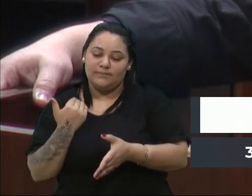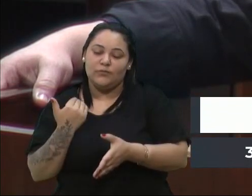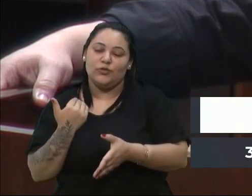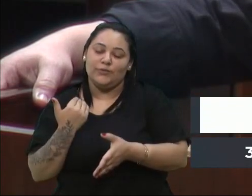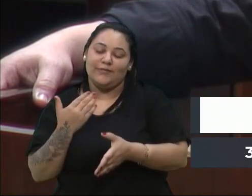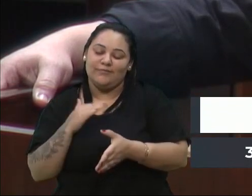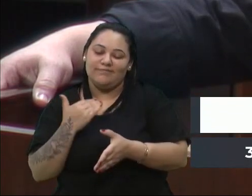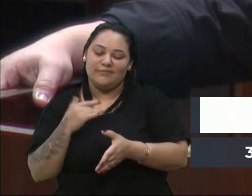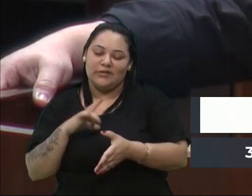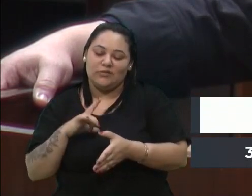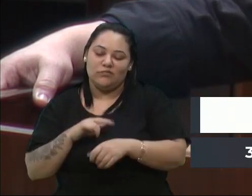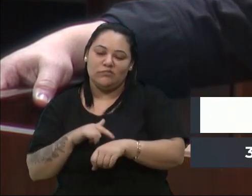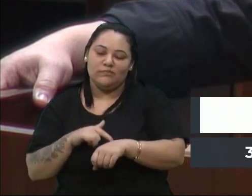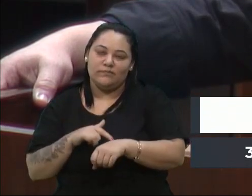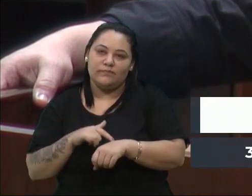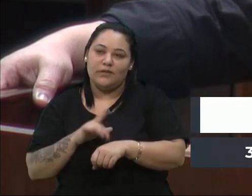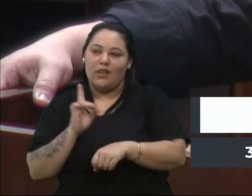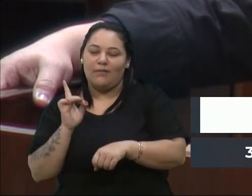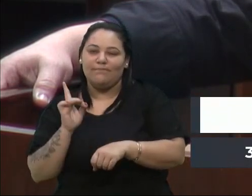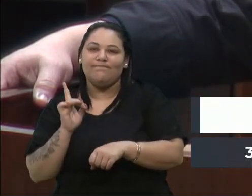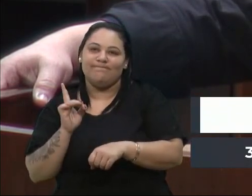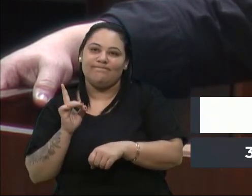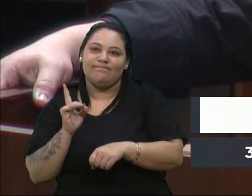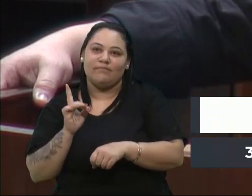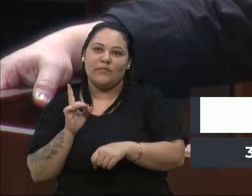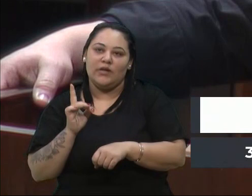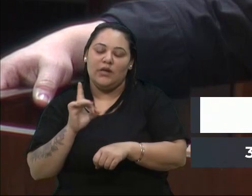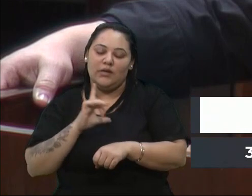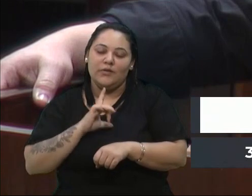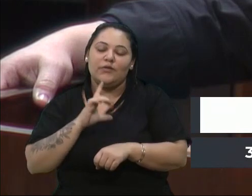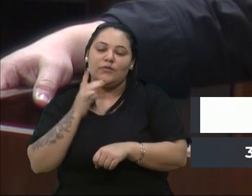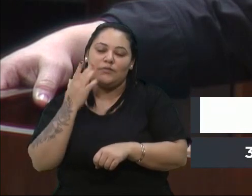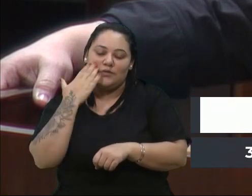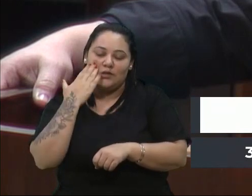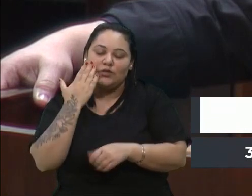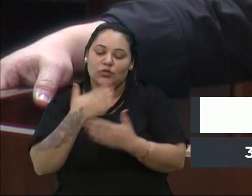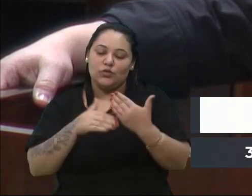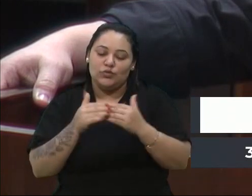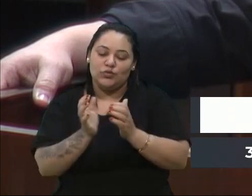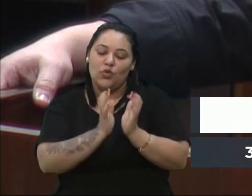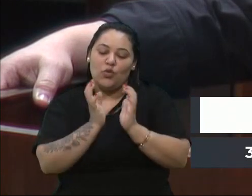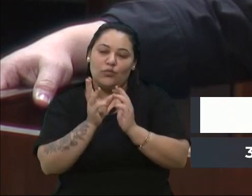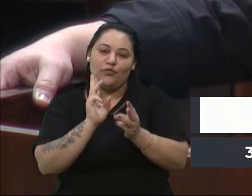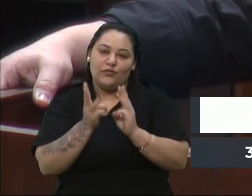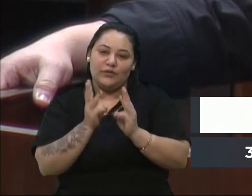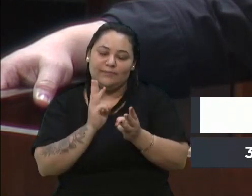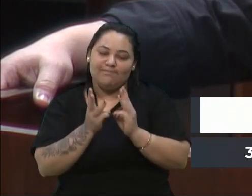lá presente, toda essa classe que tanto trabalha, que tanto